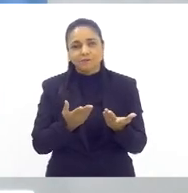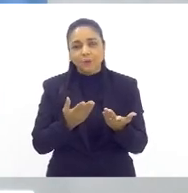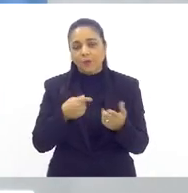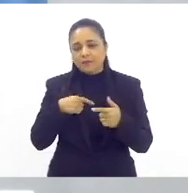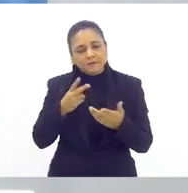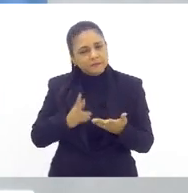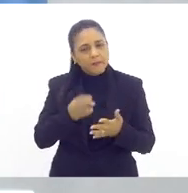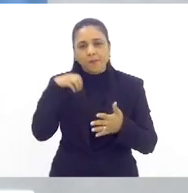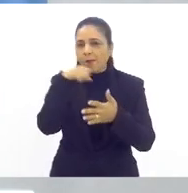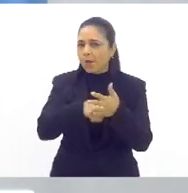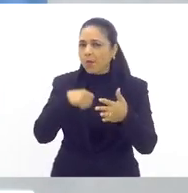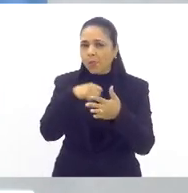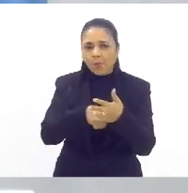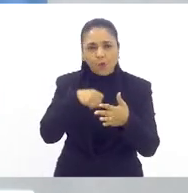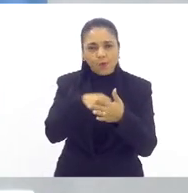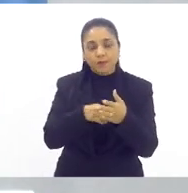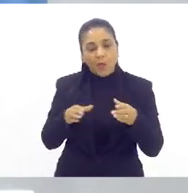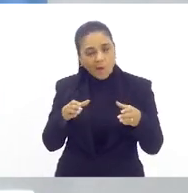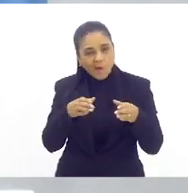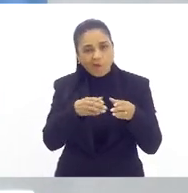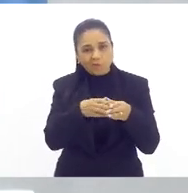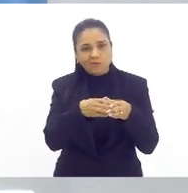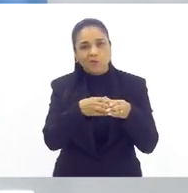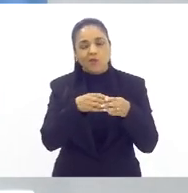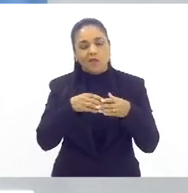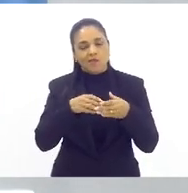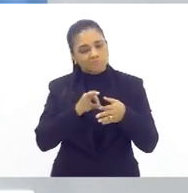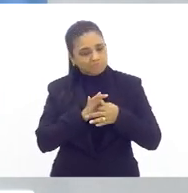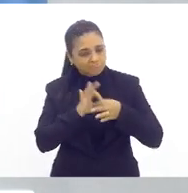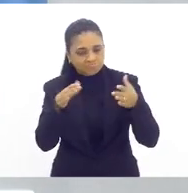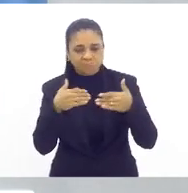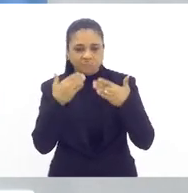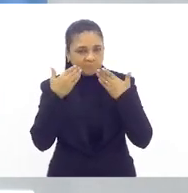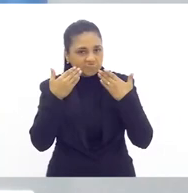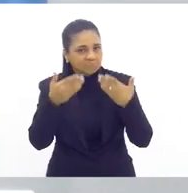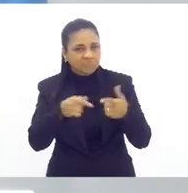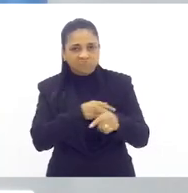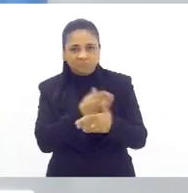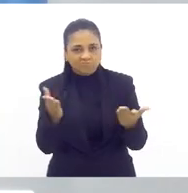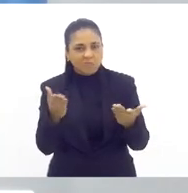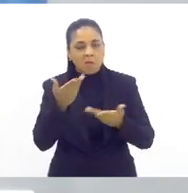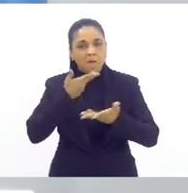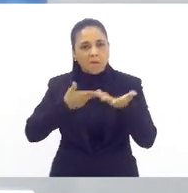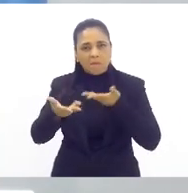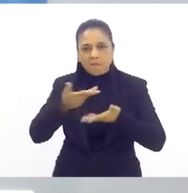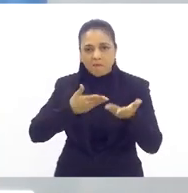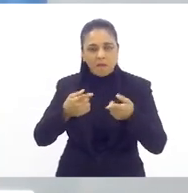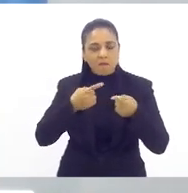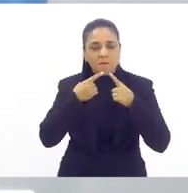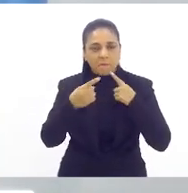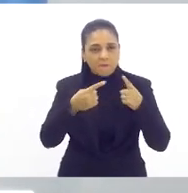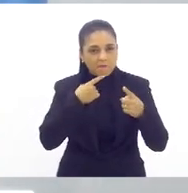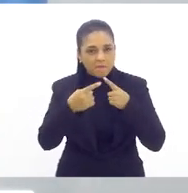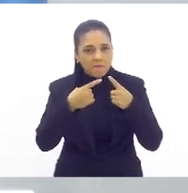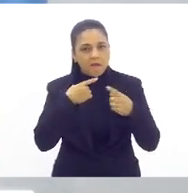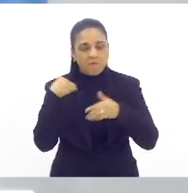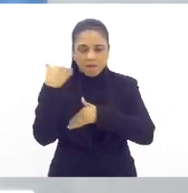luta e a comissão tá aqui a Total disposição exatamente de vocês para a gente ver como é que a gente pode avançar